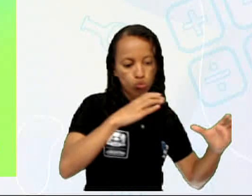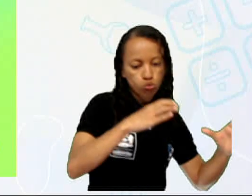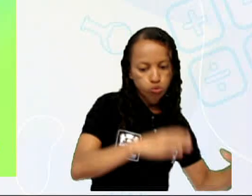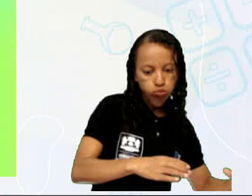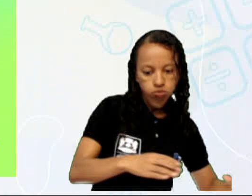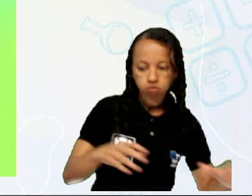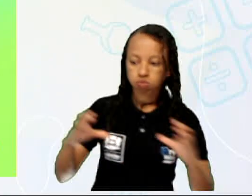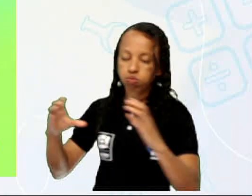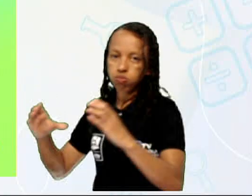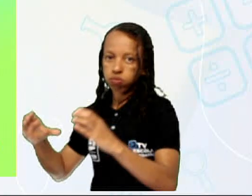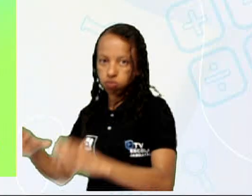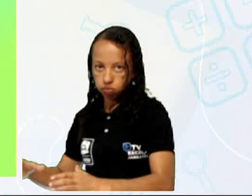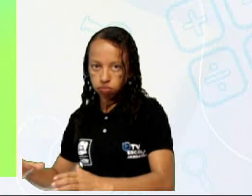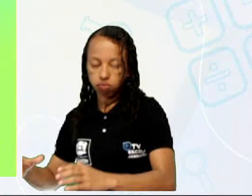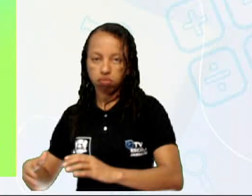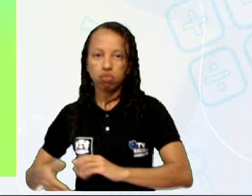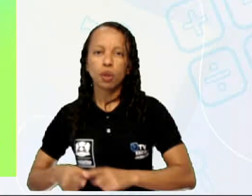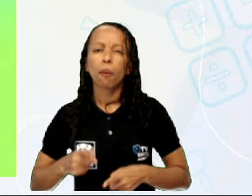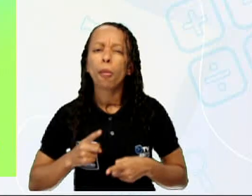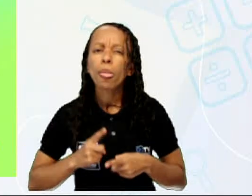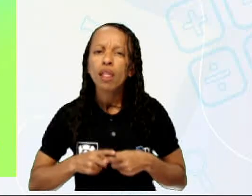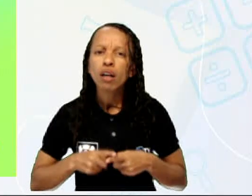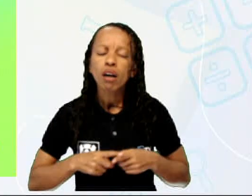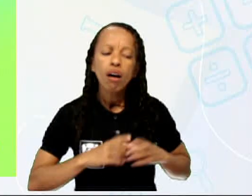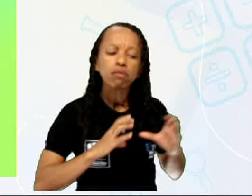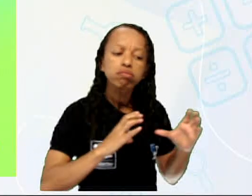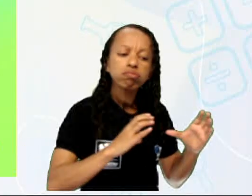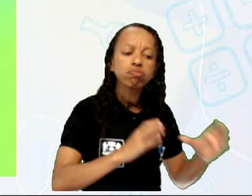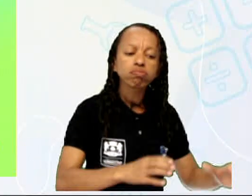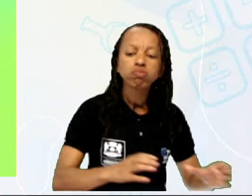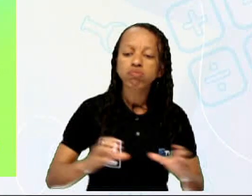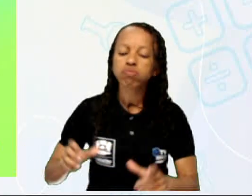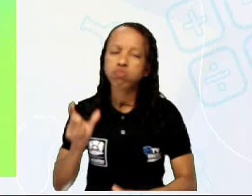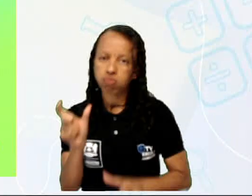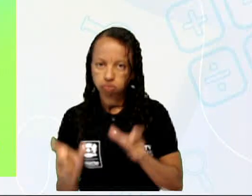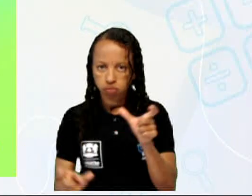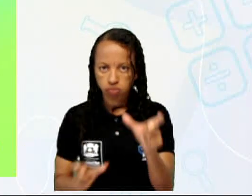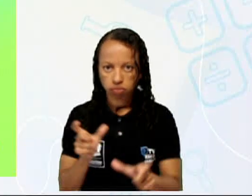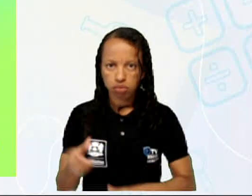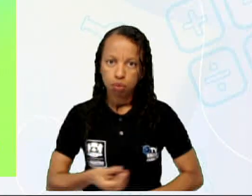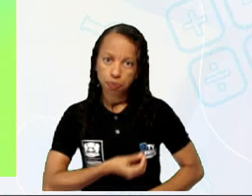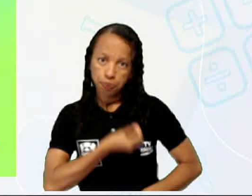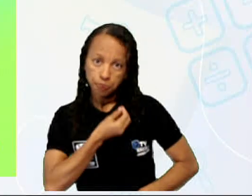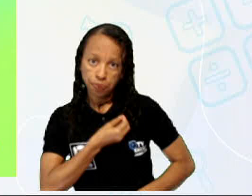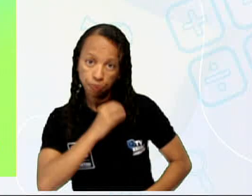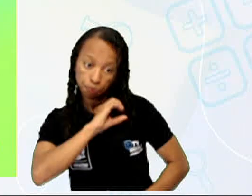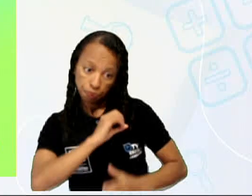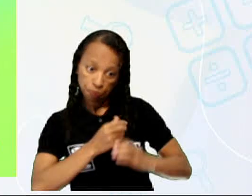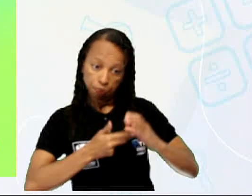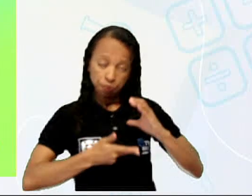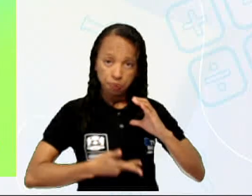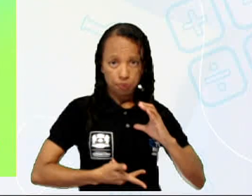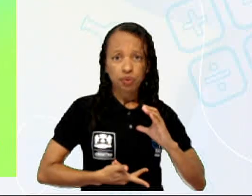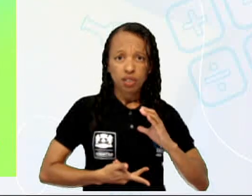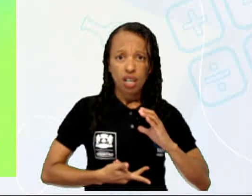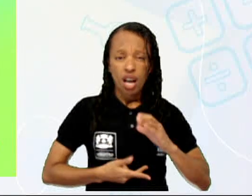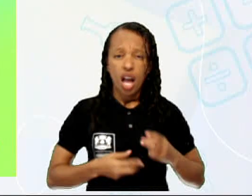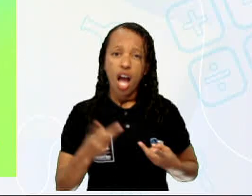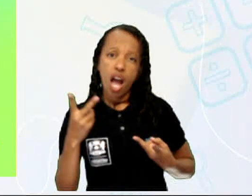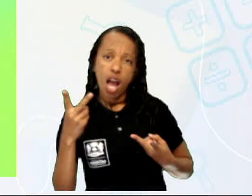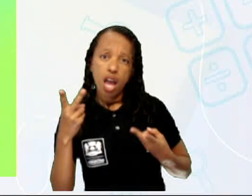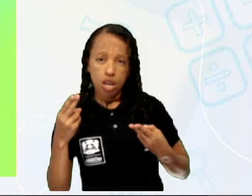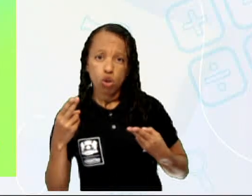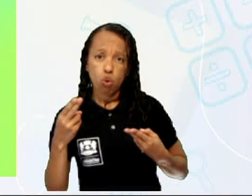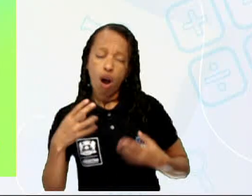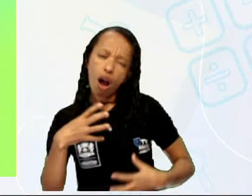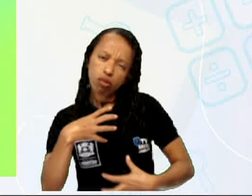certo? Porque agrupar seres vivos em grupos com características semelhantes é uma forma de